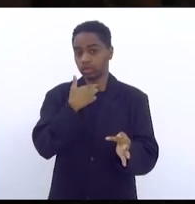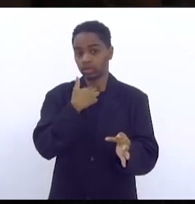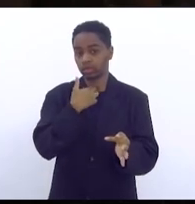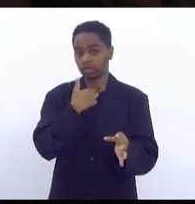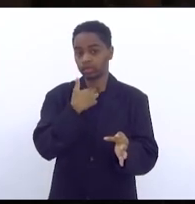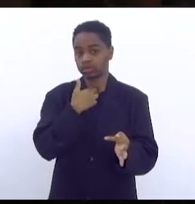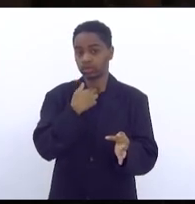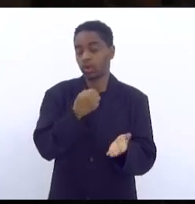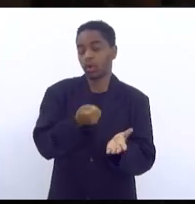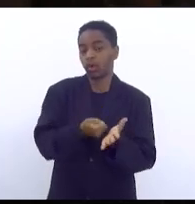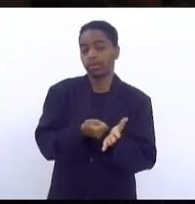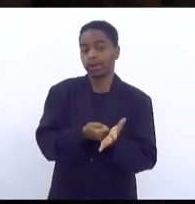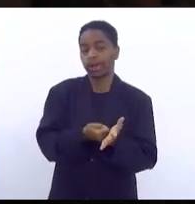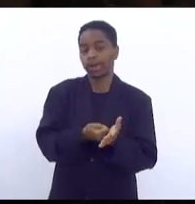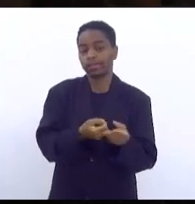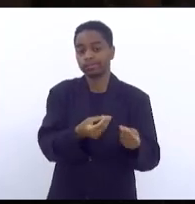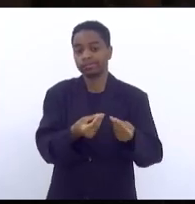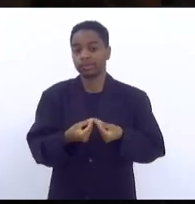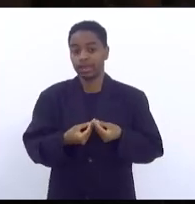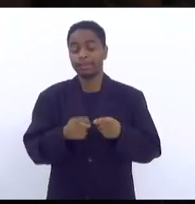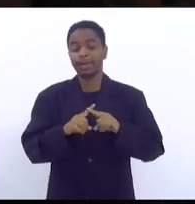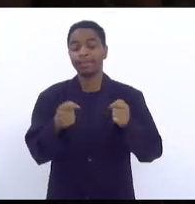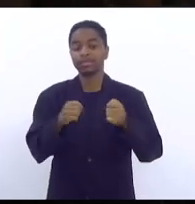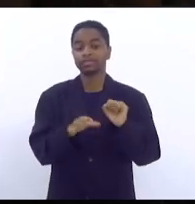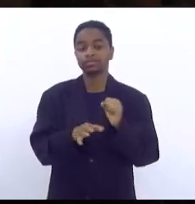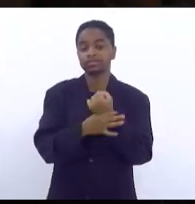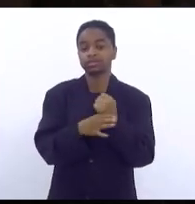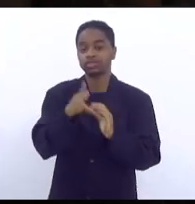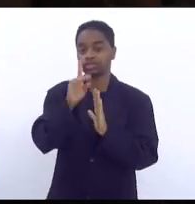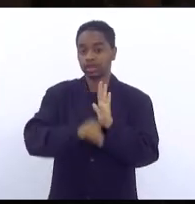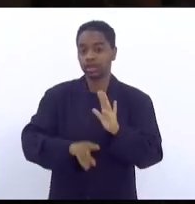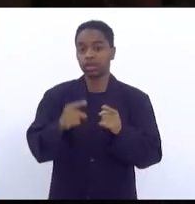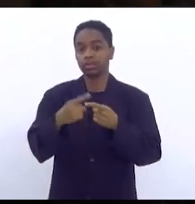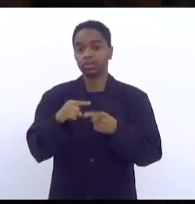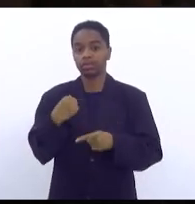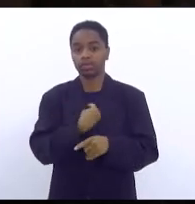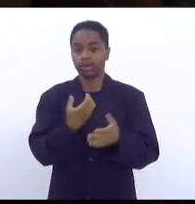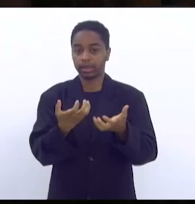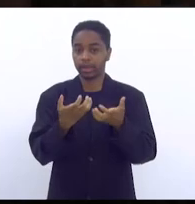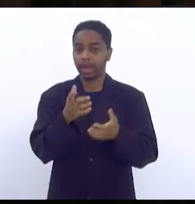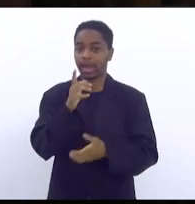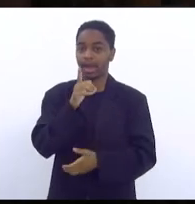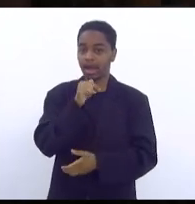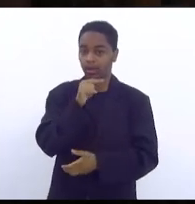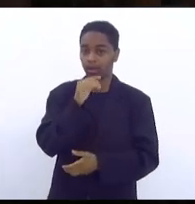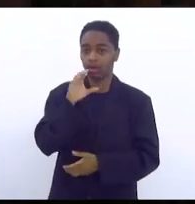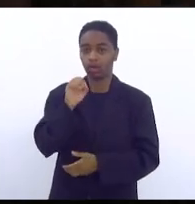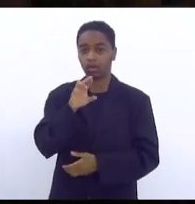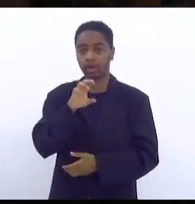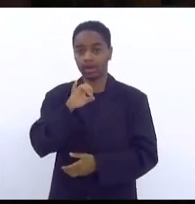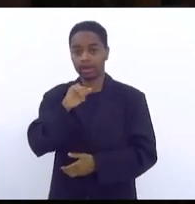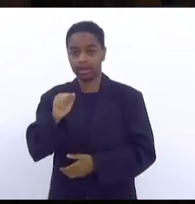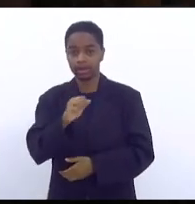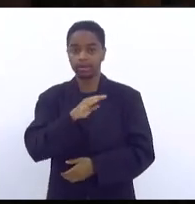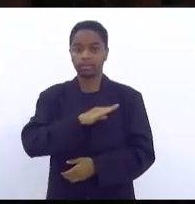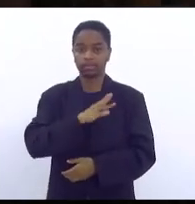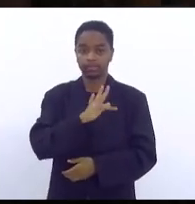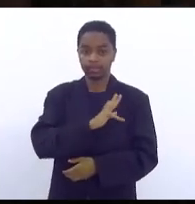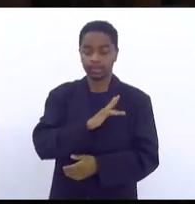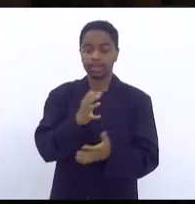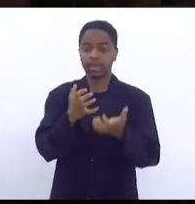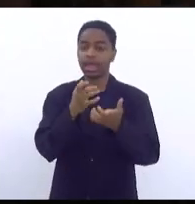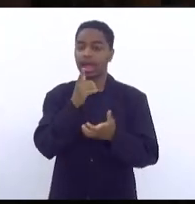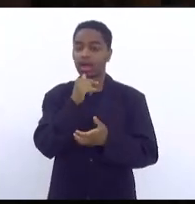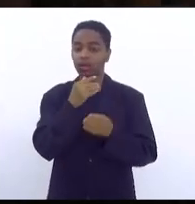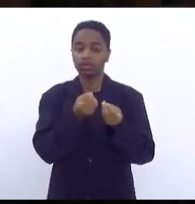deveres nós temos é que garantir os direitos porque a gente quer água pra Coreia a gente quer água pra Baixada a gente quer Água para